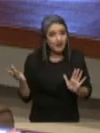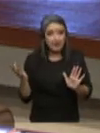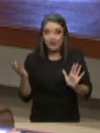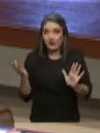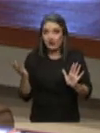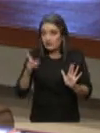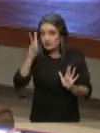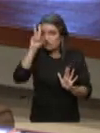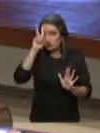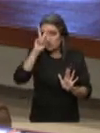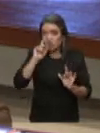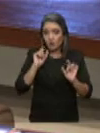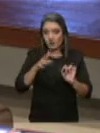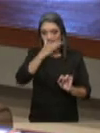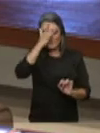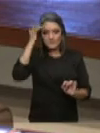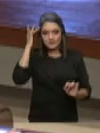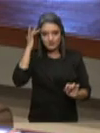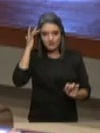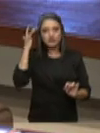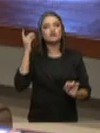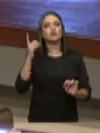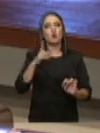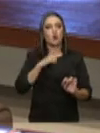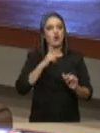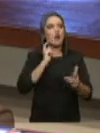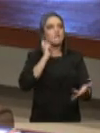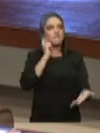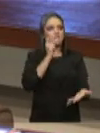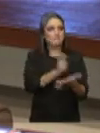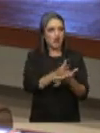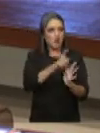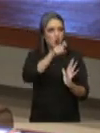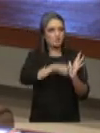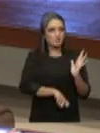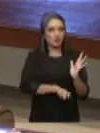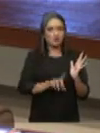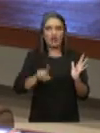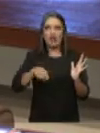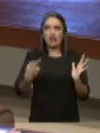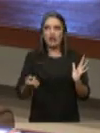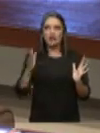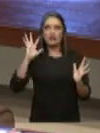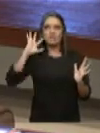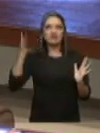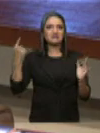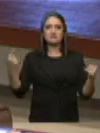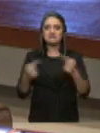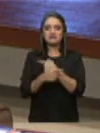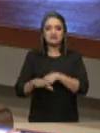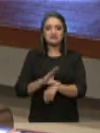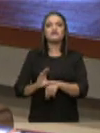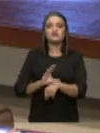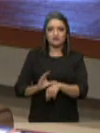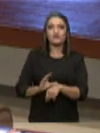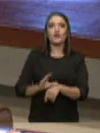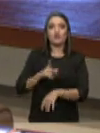que pagaram e depois o tributo ia ser declarado inconstitucional e pessoas que não acreditaram